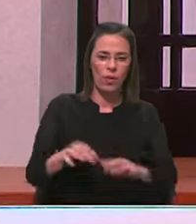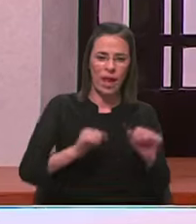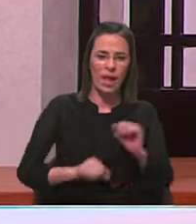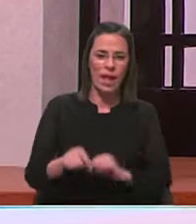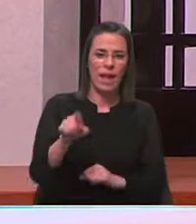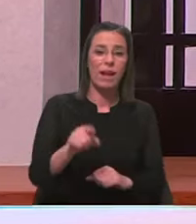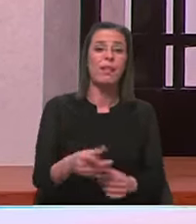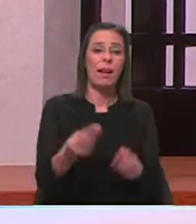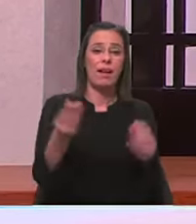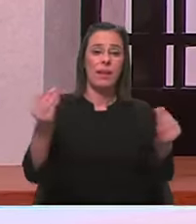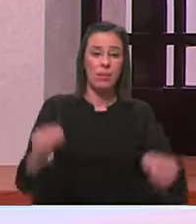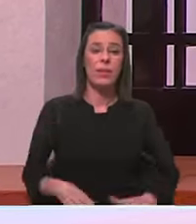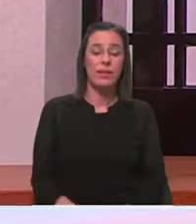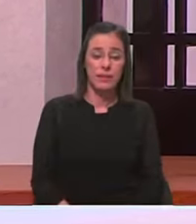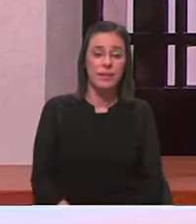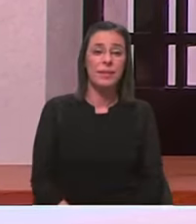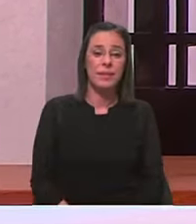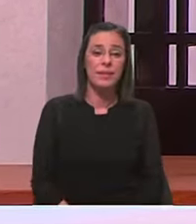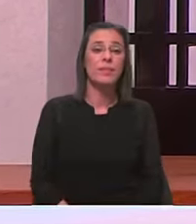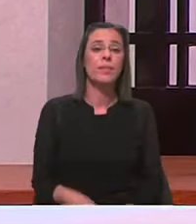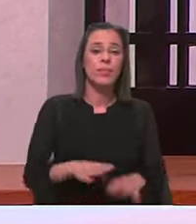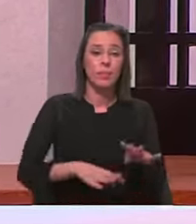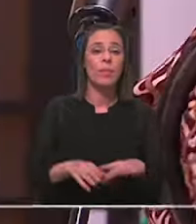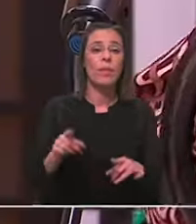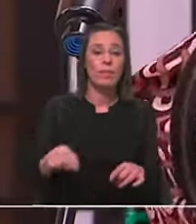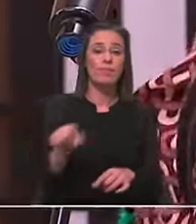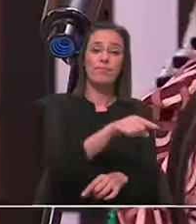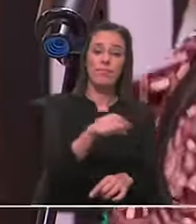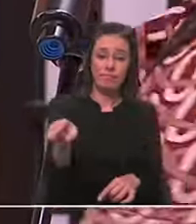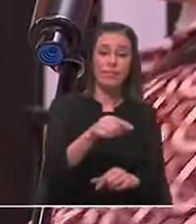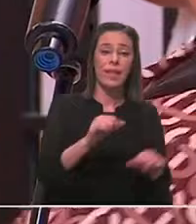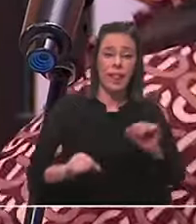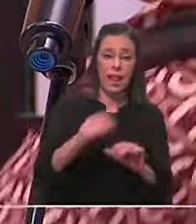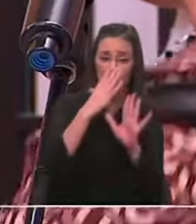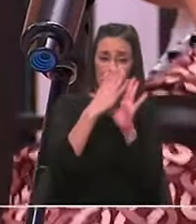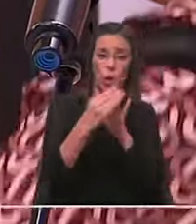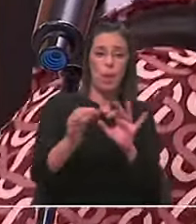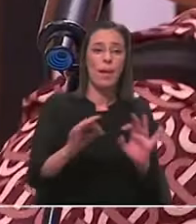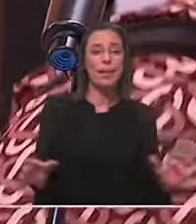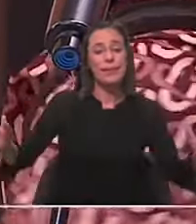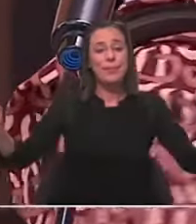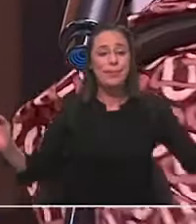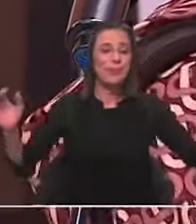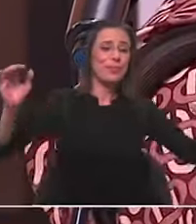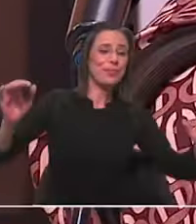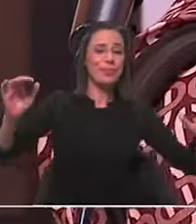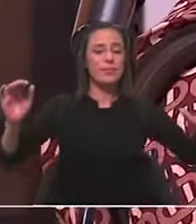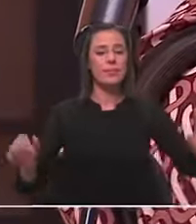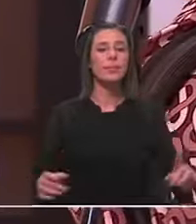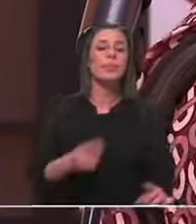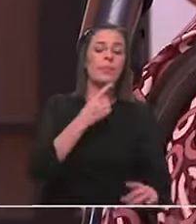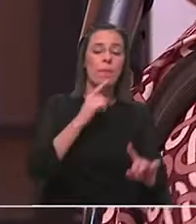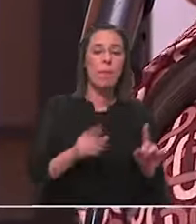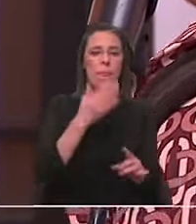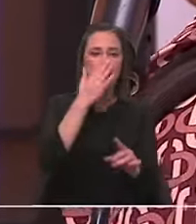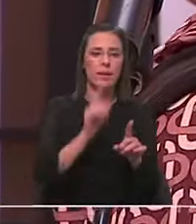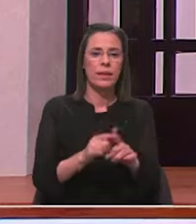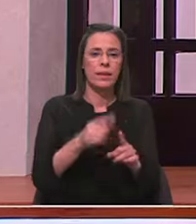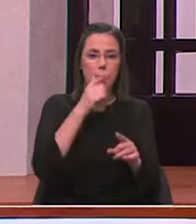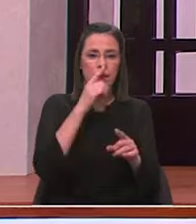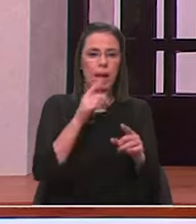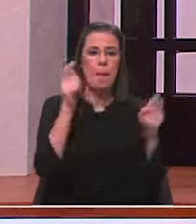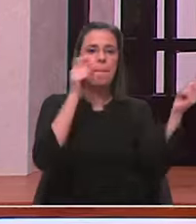coreografia? Muita gente. Os faz lá na linha da frente, todos a fazer assim. Ai, não. Interpretam muitas das vezes como se fosse uma